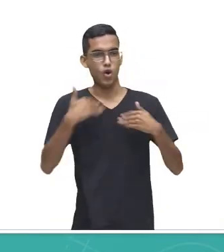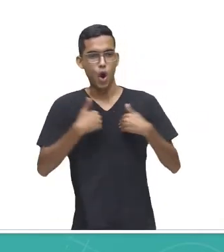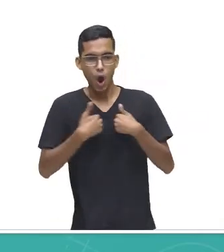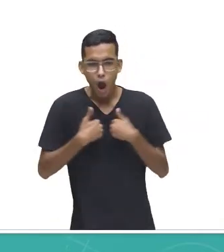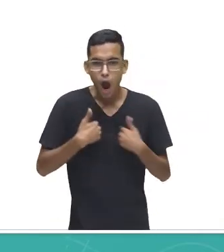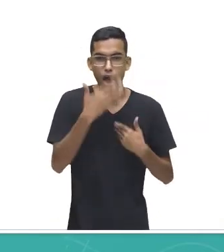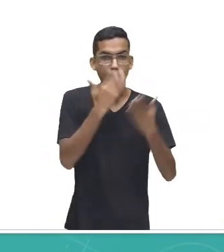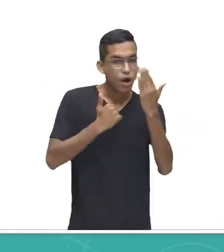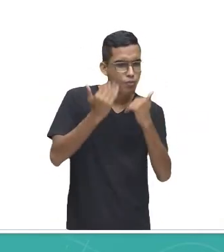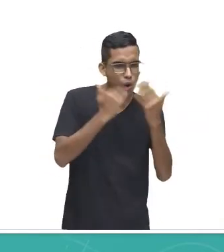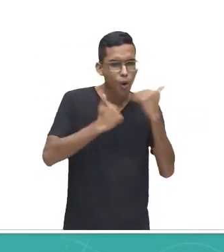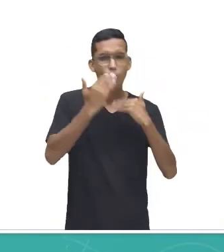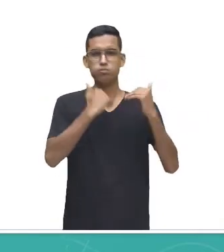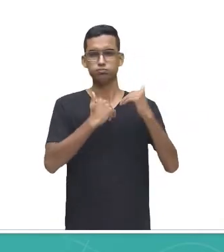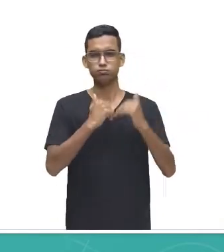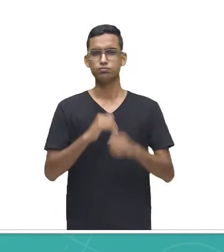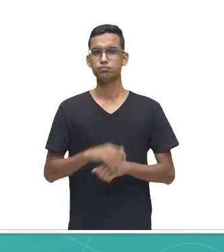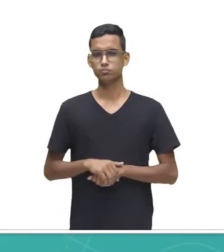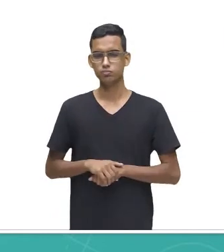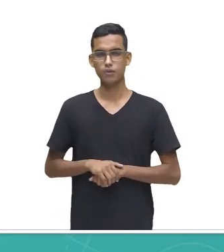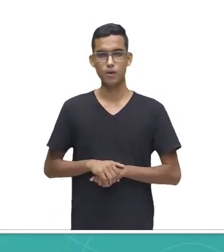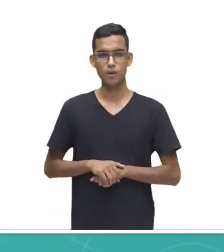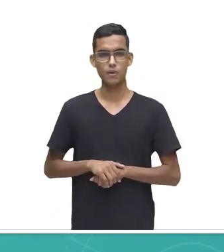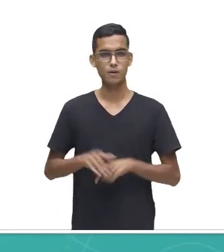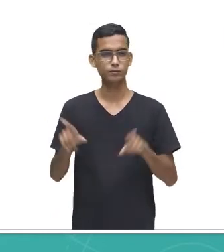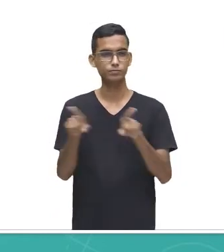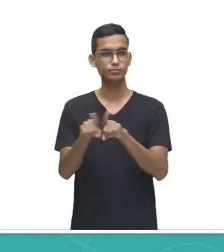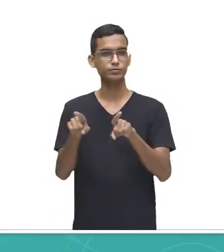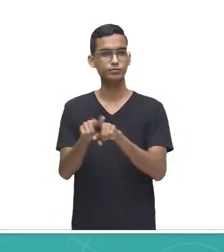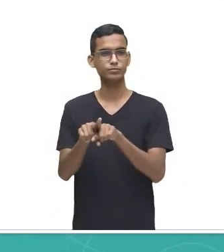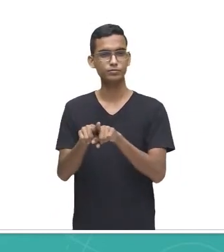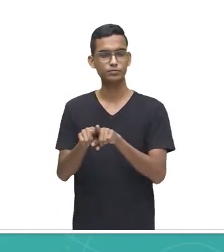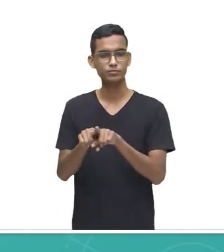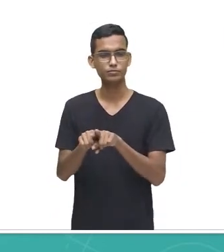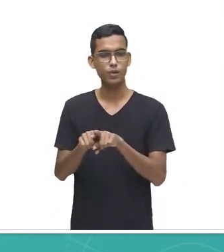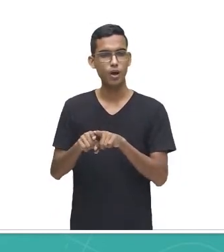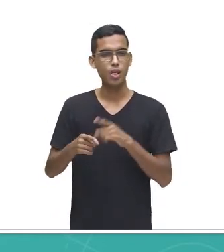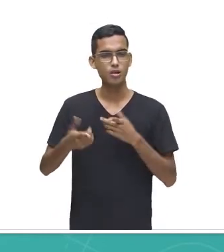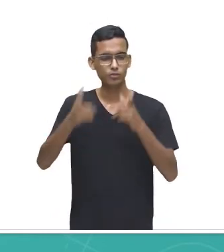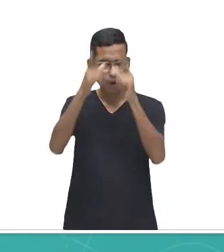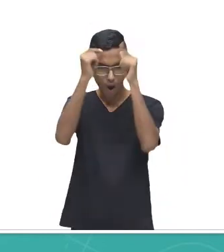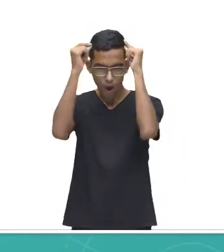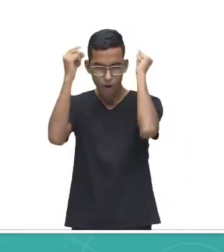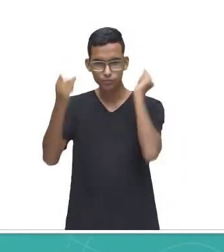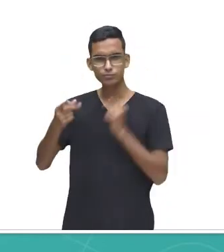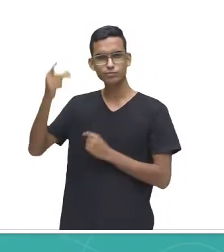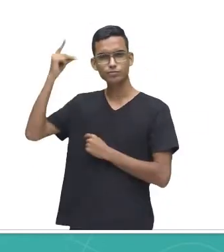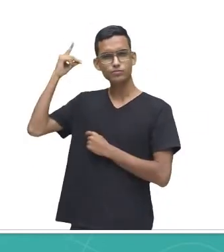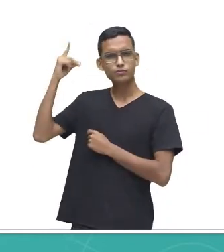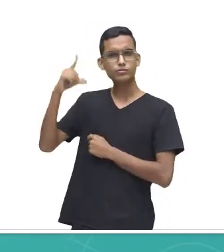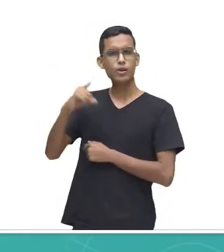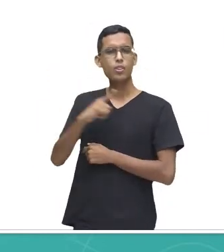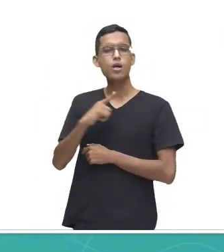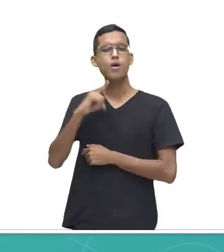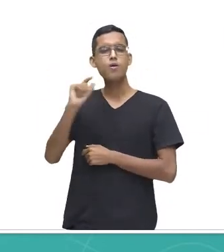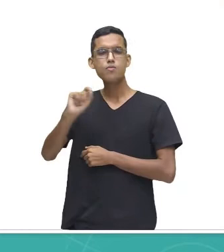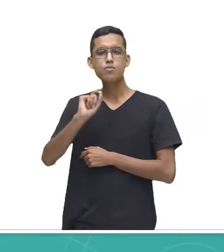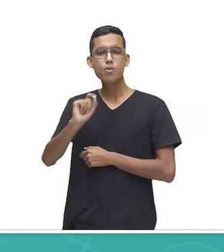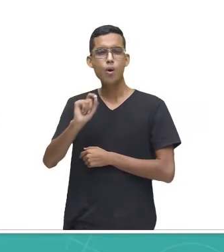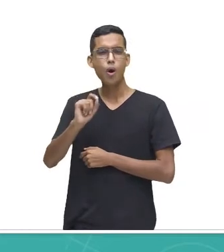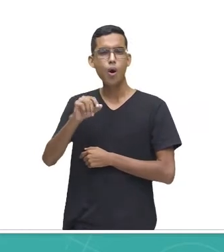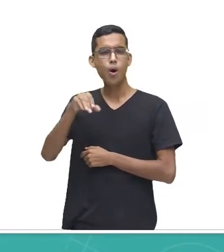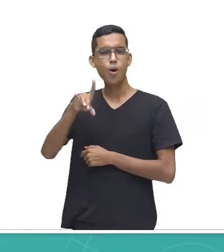repente, o sedentarismo, que vai ser, de certa forma, vai ser baseado